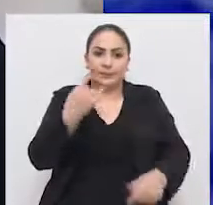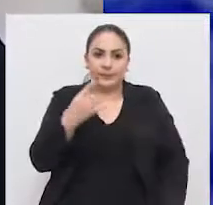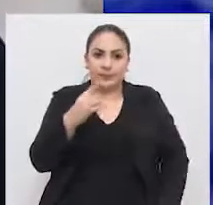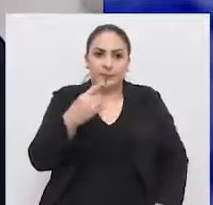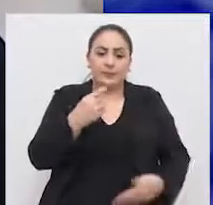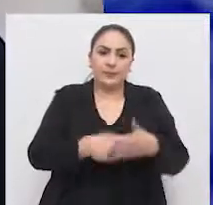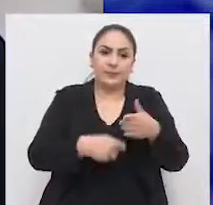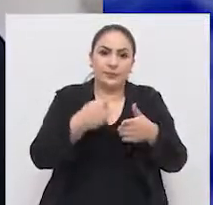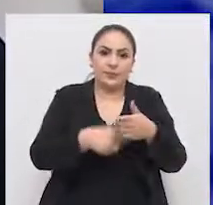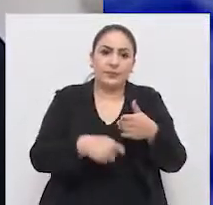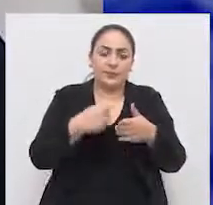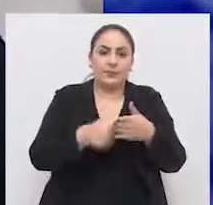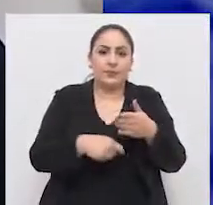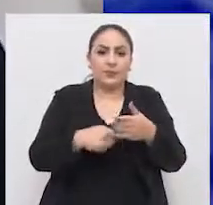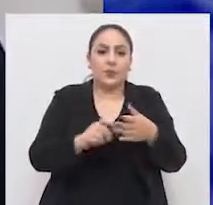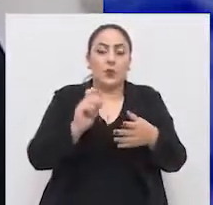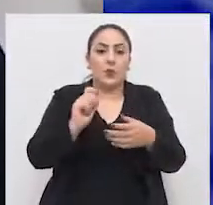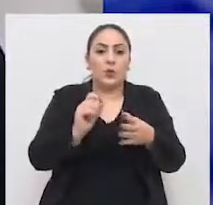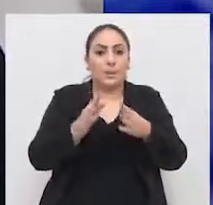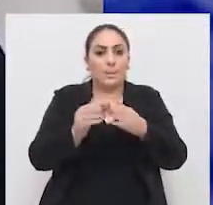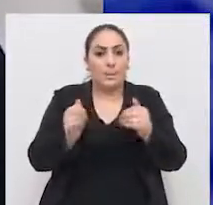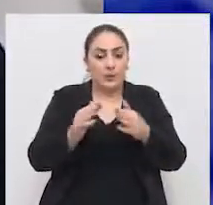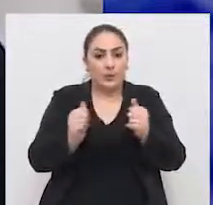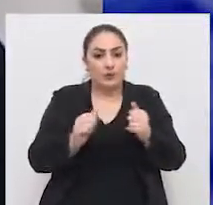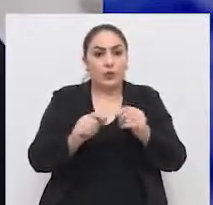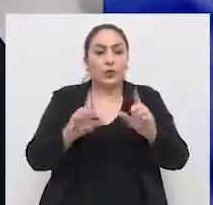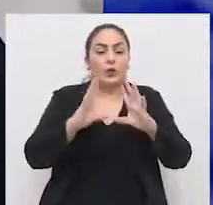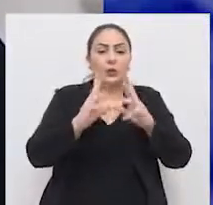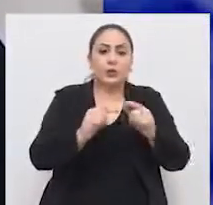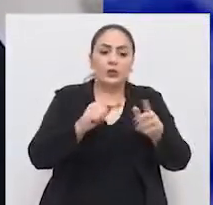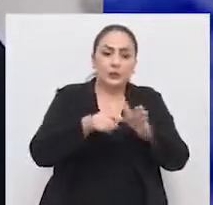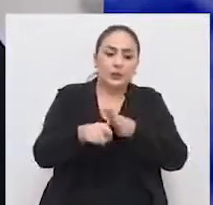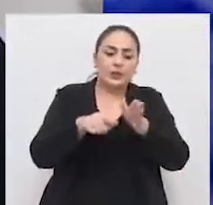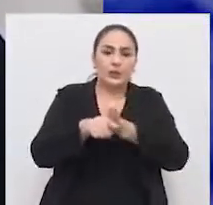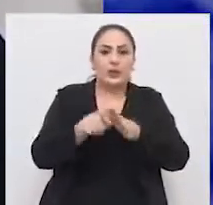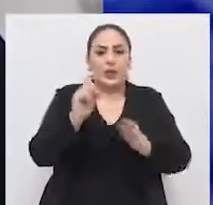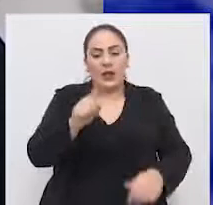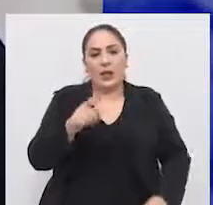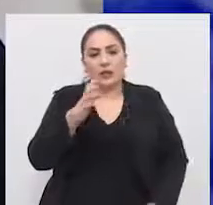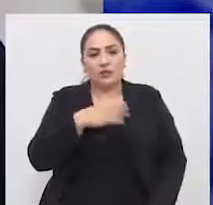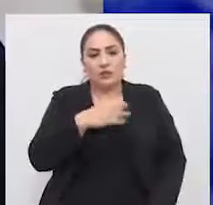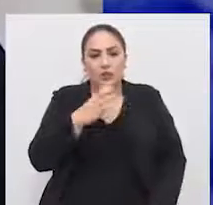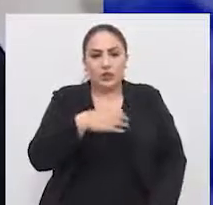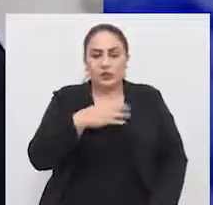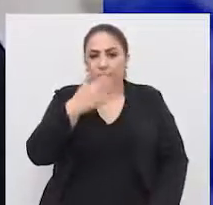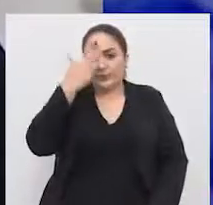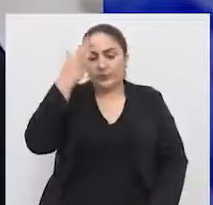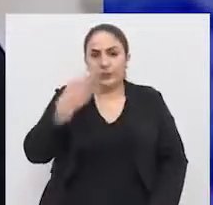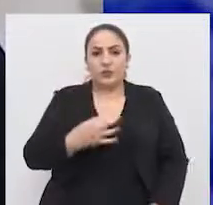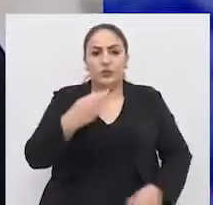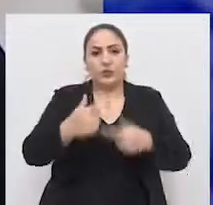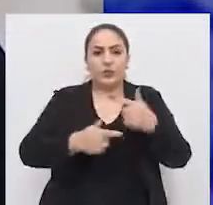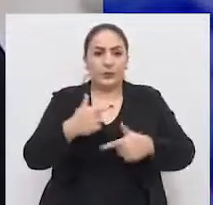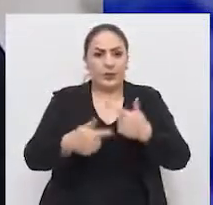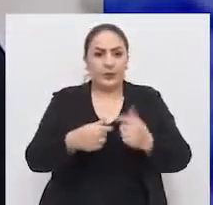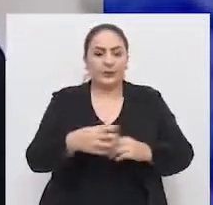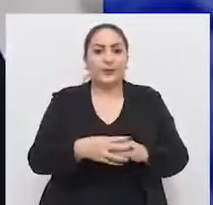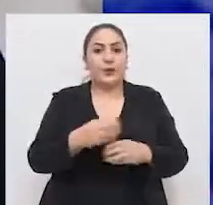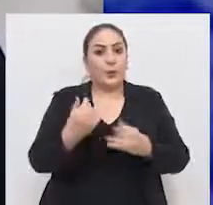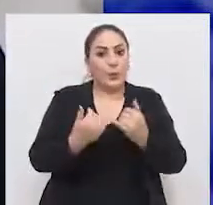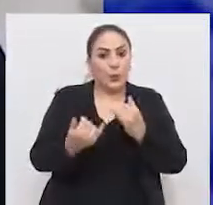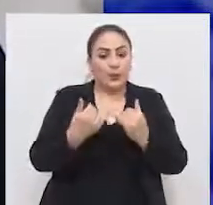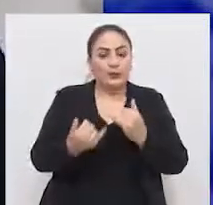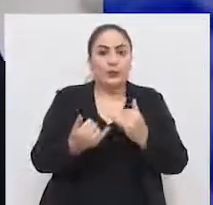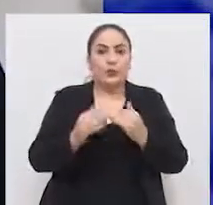últimas reivindicações, o que se pedia e o que se questionava eram formas dignas de prestação de serviço,